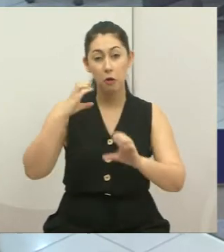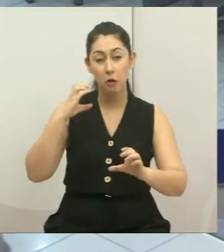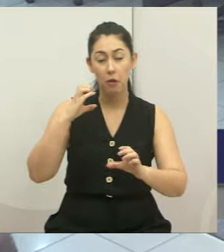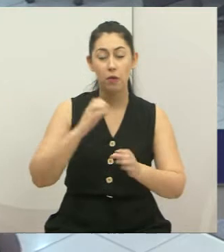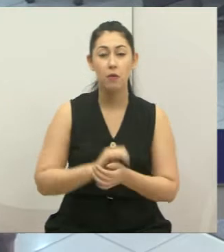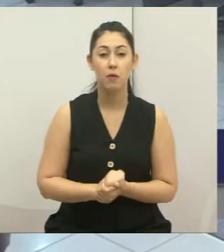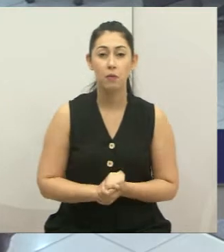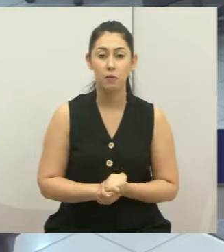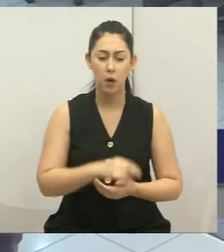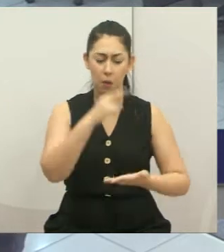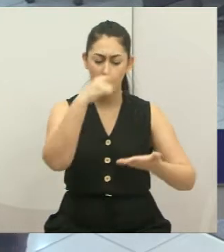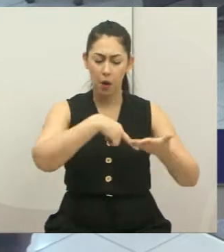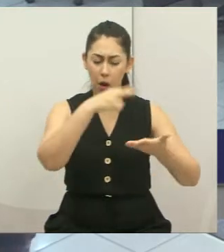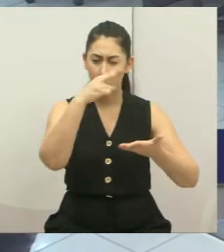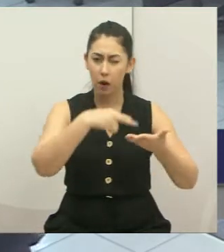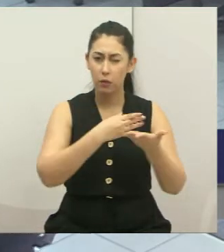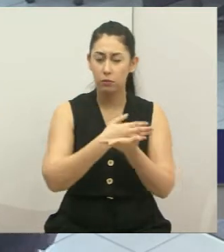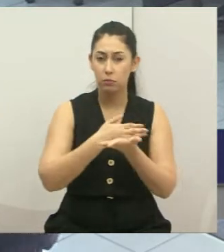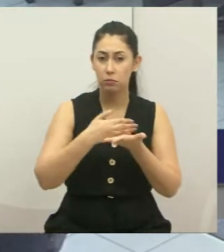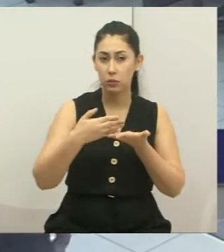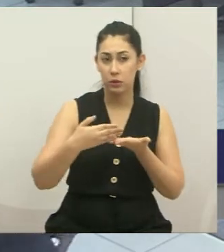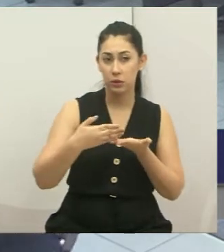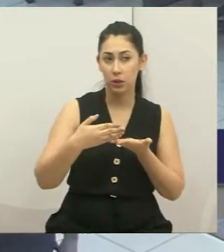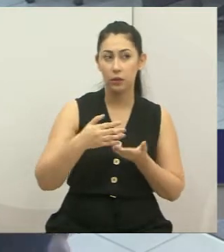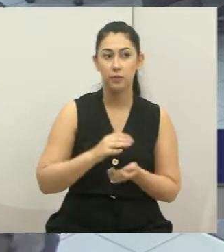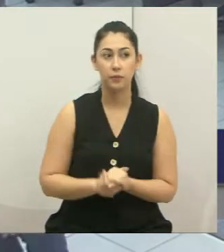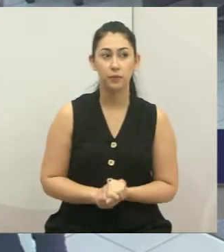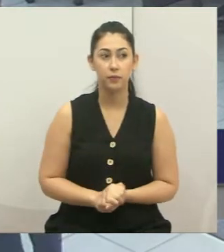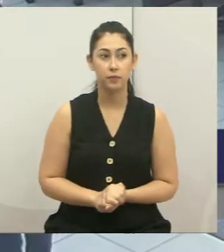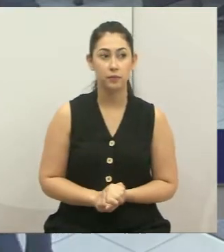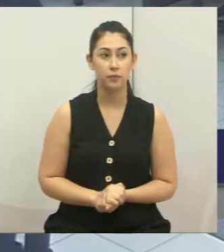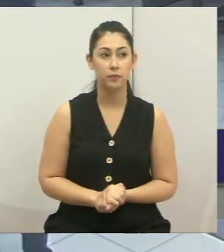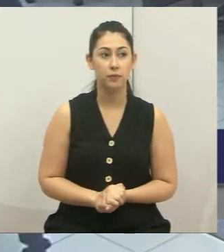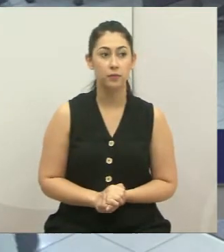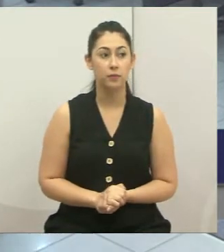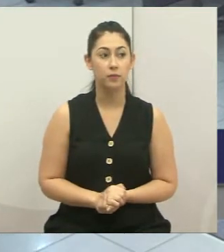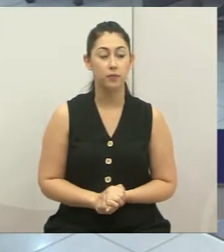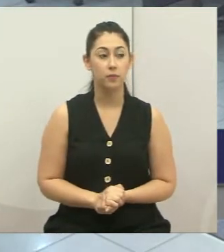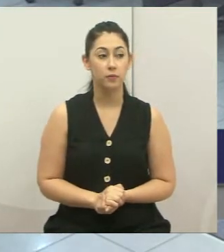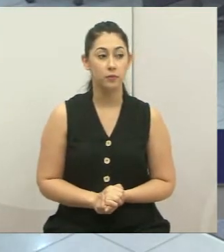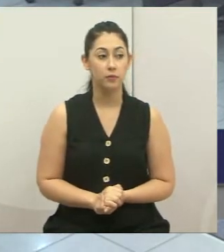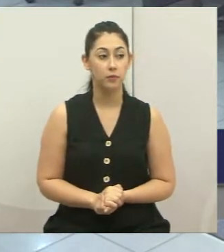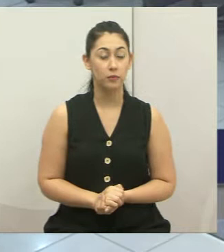pública para a revisão do plano de saneamento do município de Jacareí.